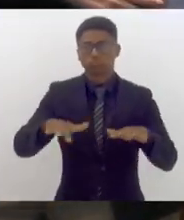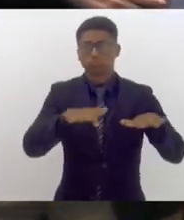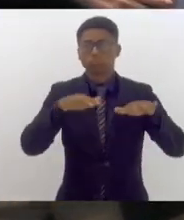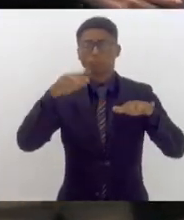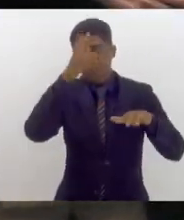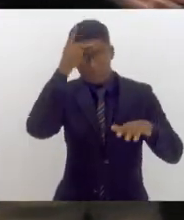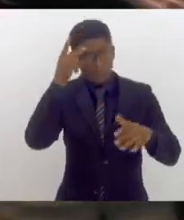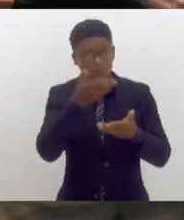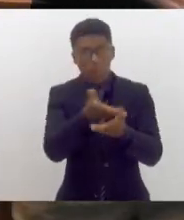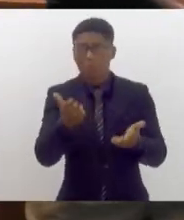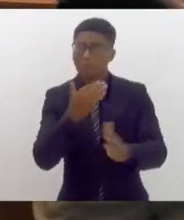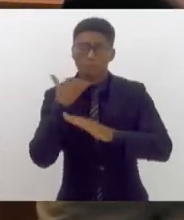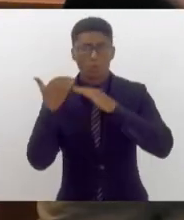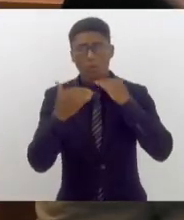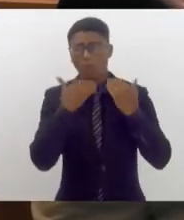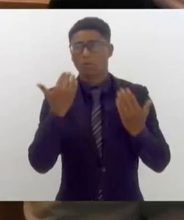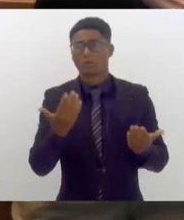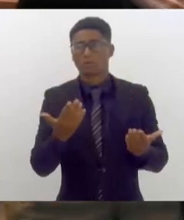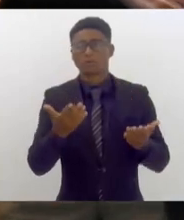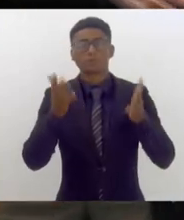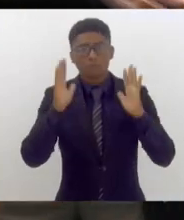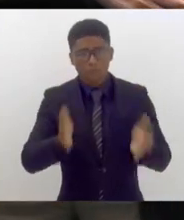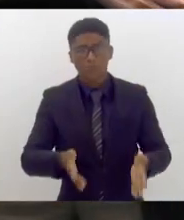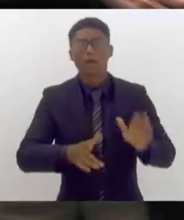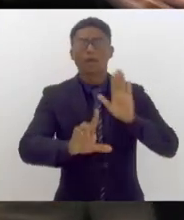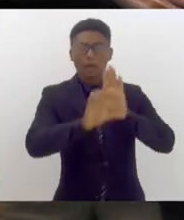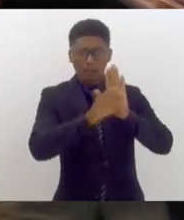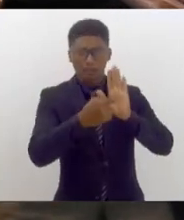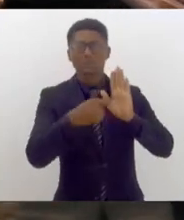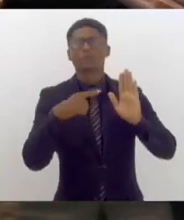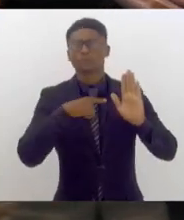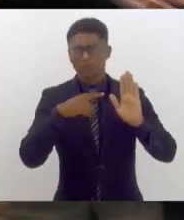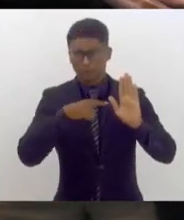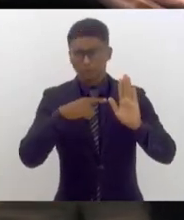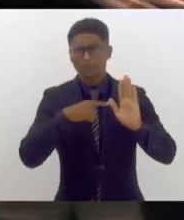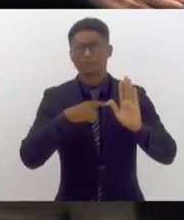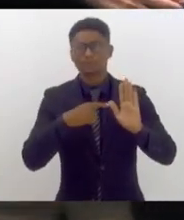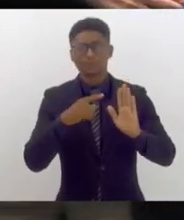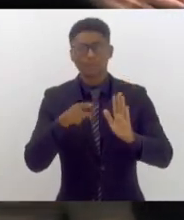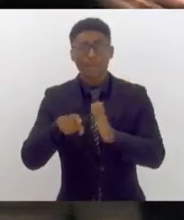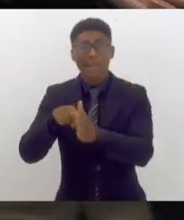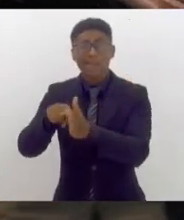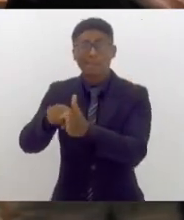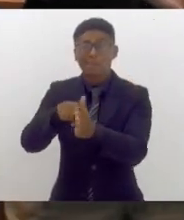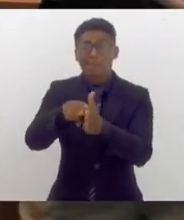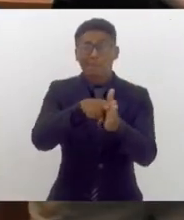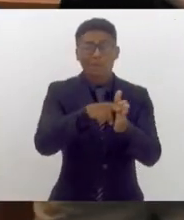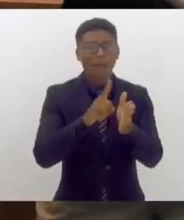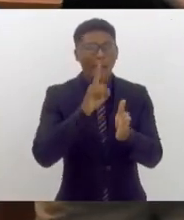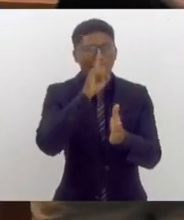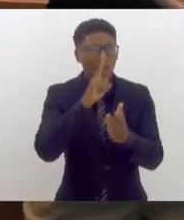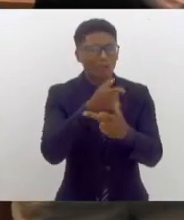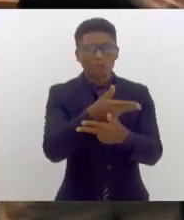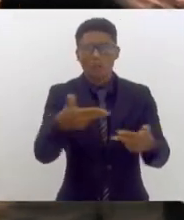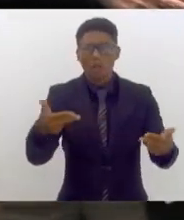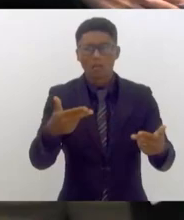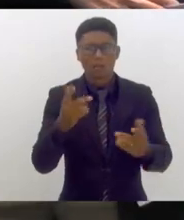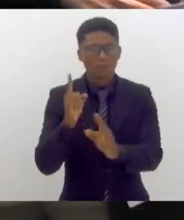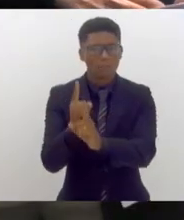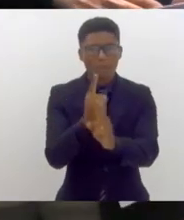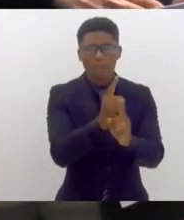estender. Nós fizemos leis sobre mapeamento de risco. Nós fizemos leis dizendo que as prefeituras devem incorporar